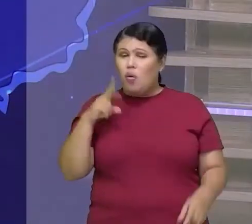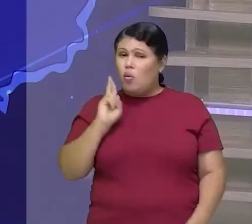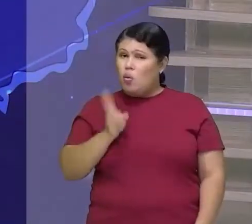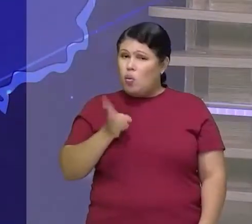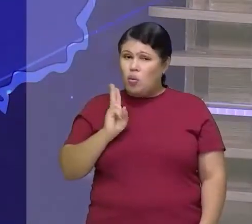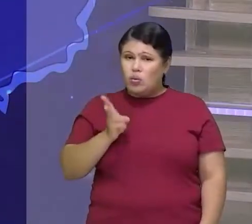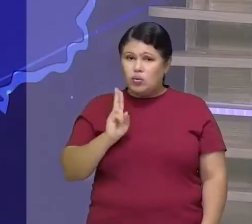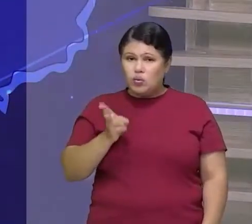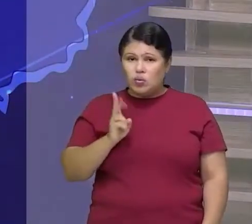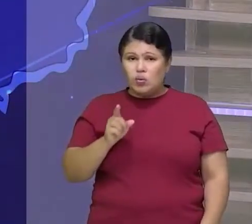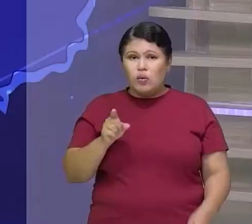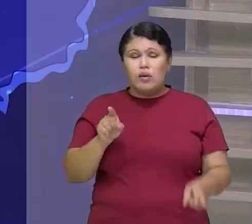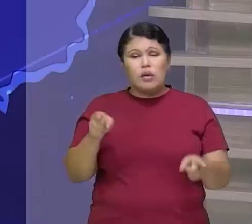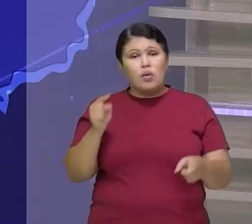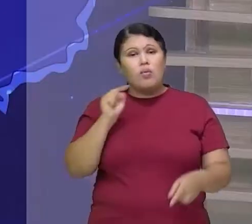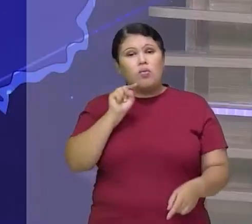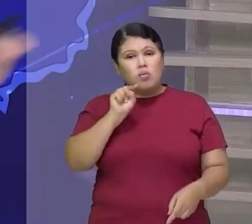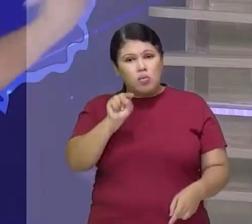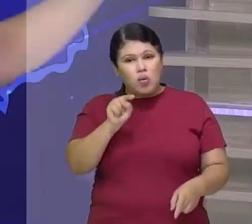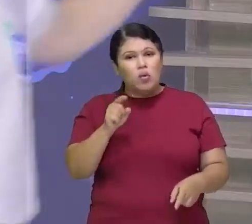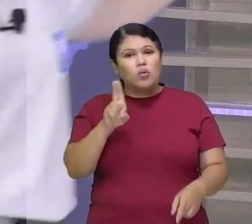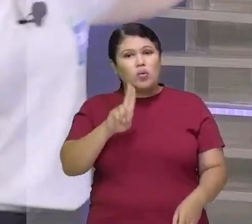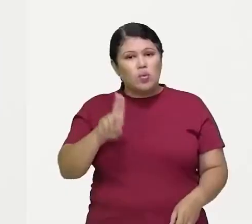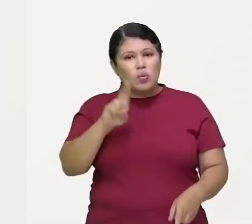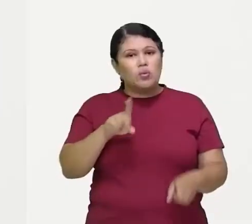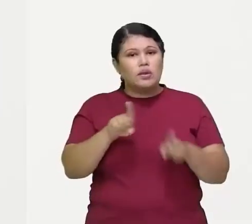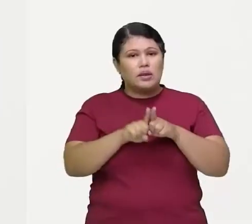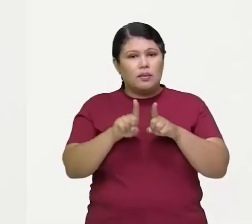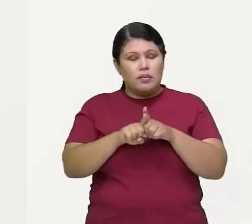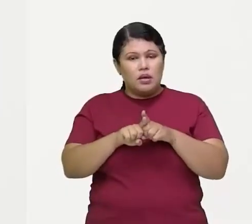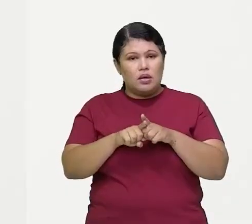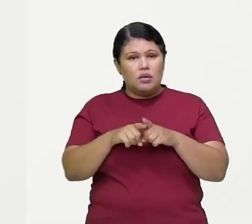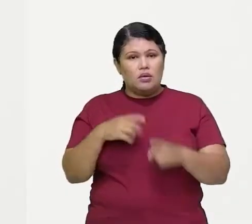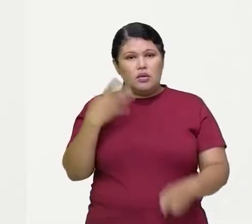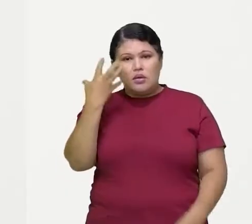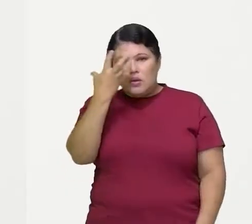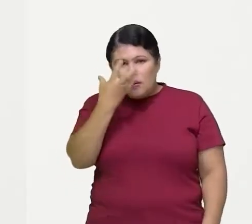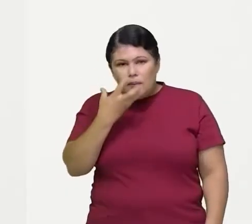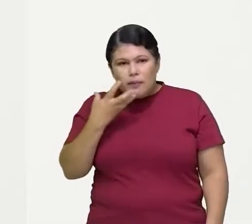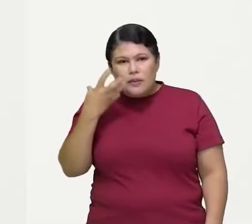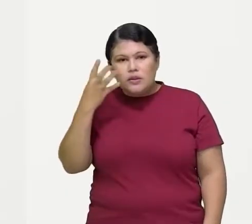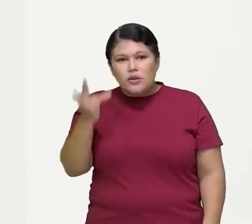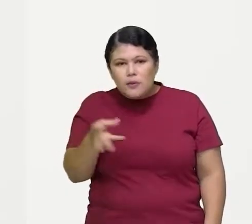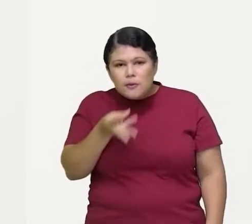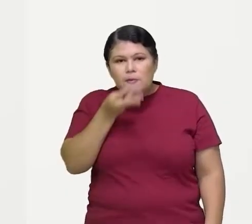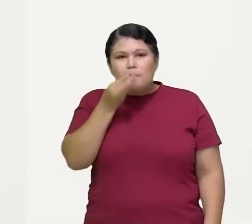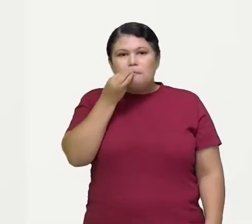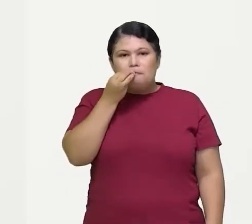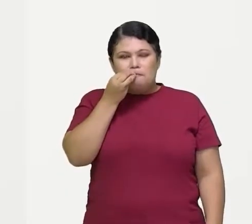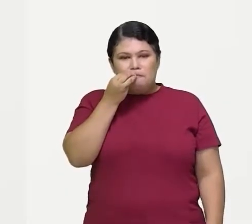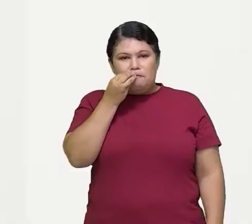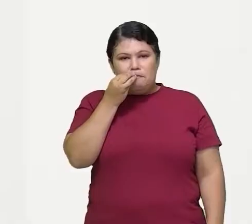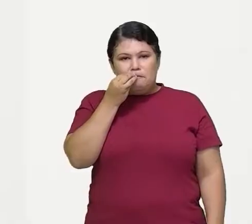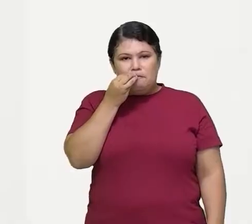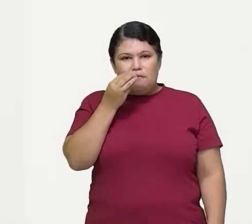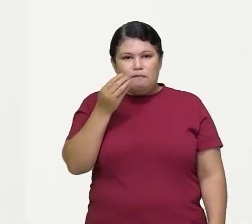Ele continua na mesma sequência. Sobre a paixão, não se fala. Olha aqui o ponto.